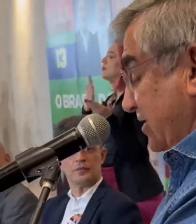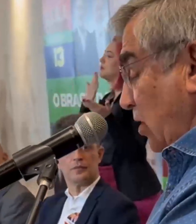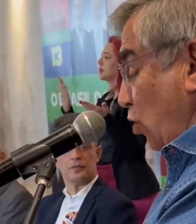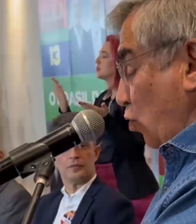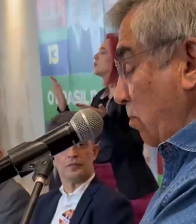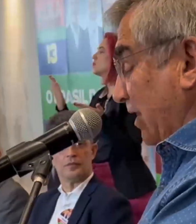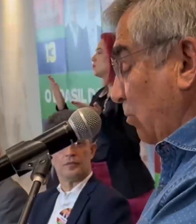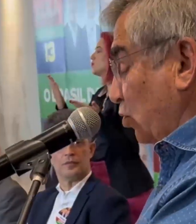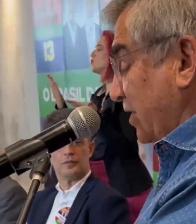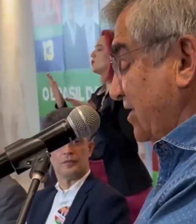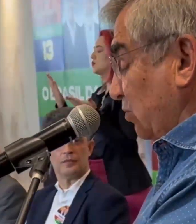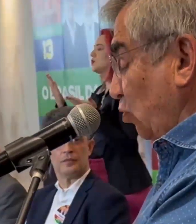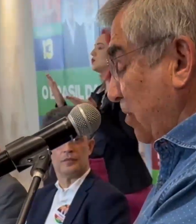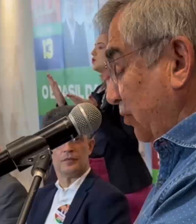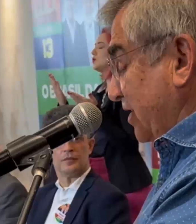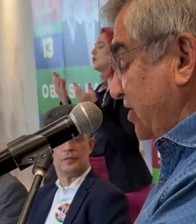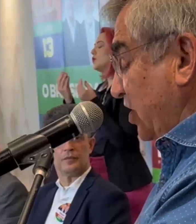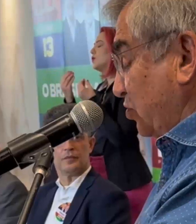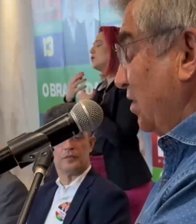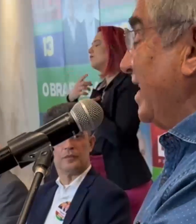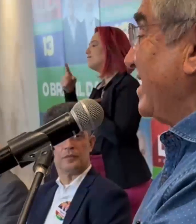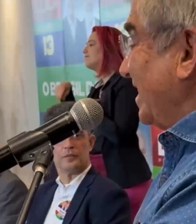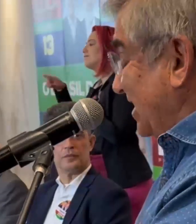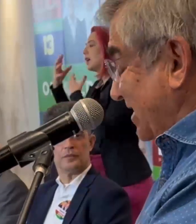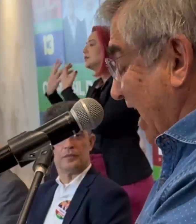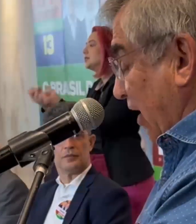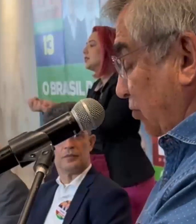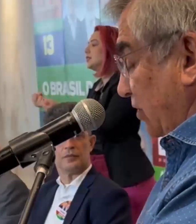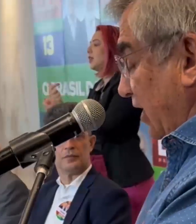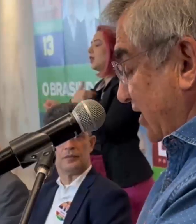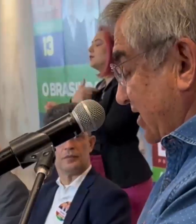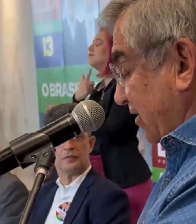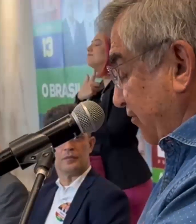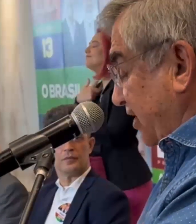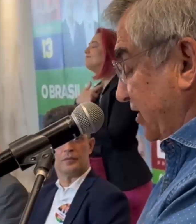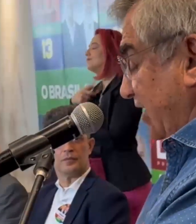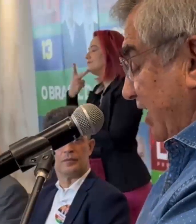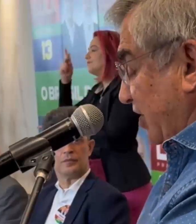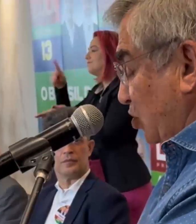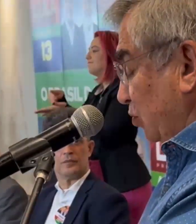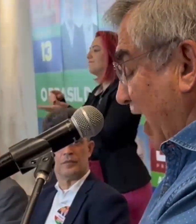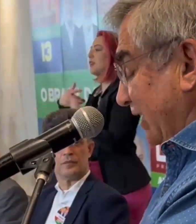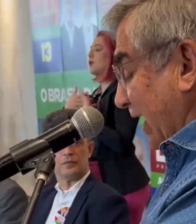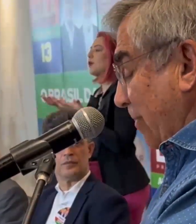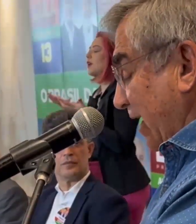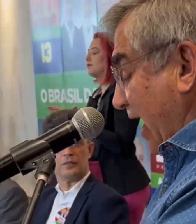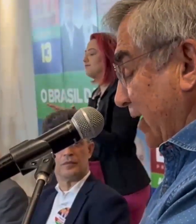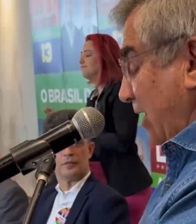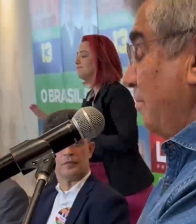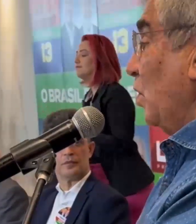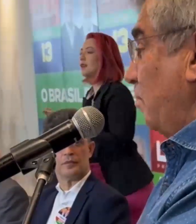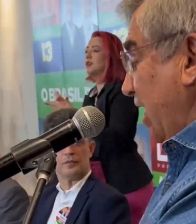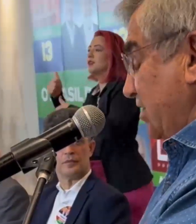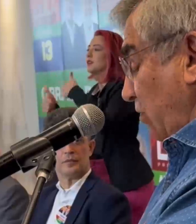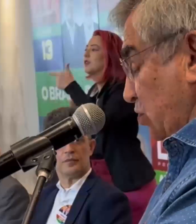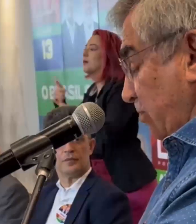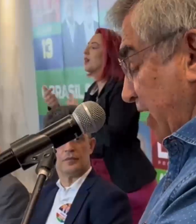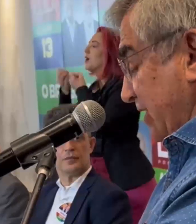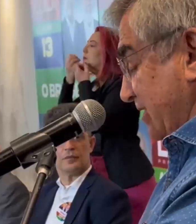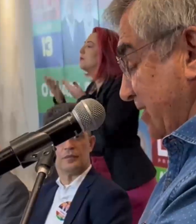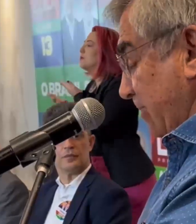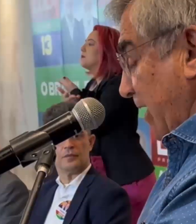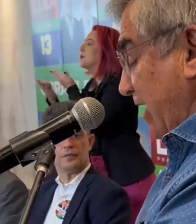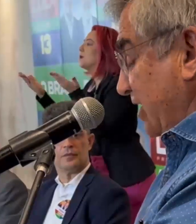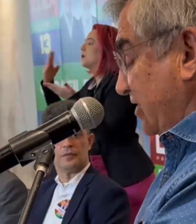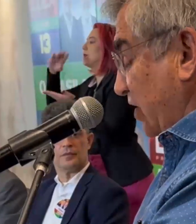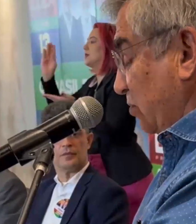palavras como uma demonstração do meu desejo sincero de servir de ajudar e trabalhar pelo bem de nosso